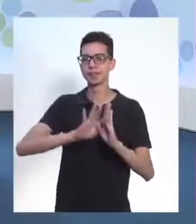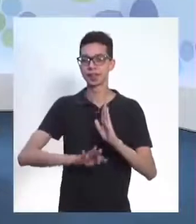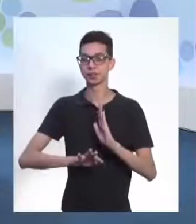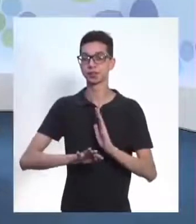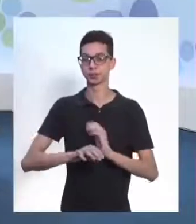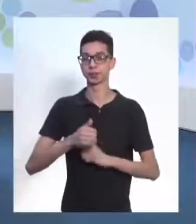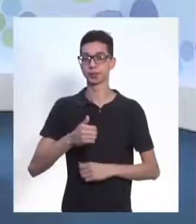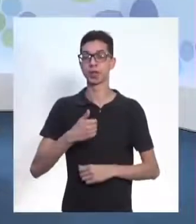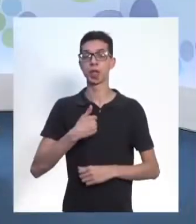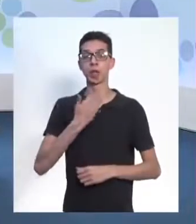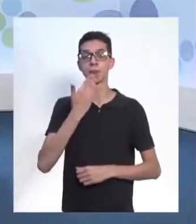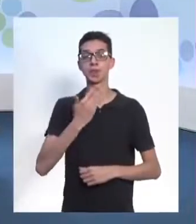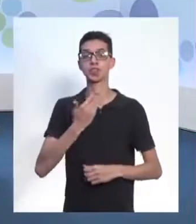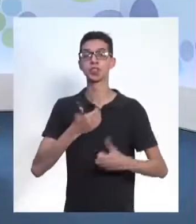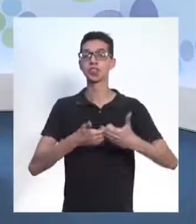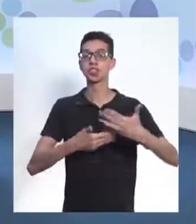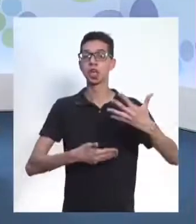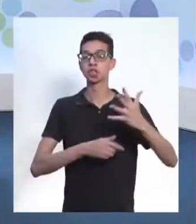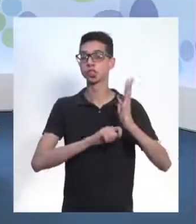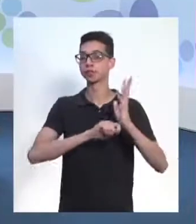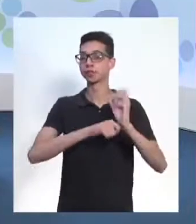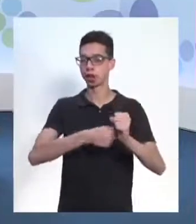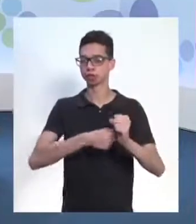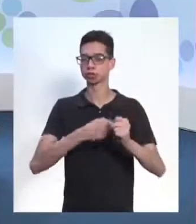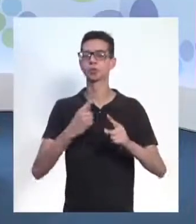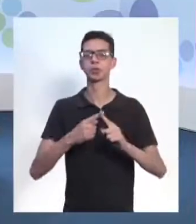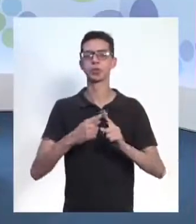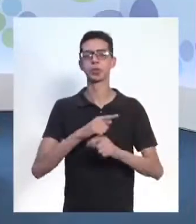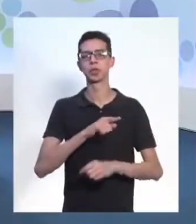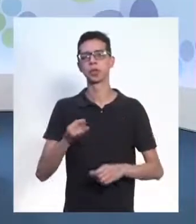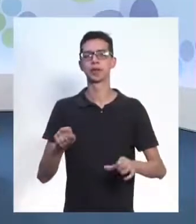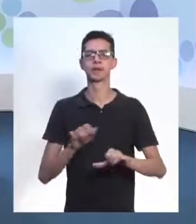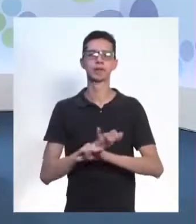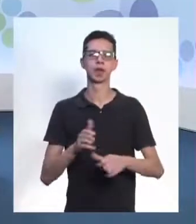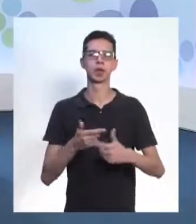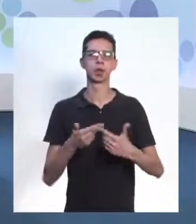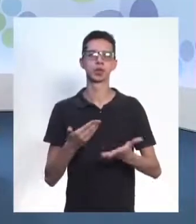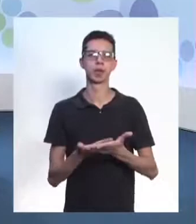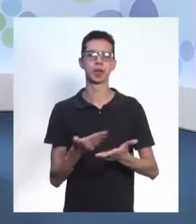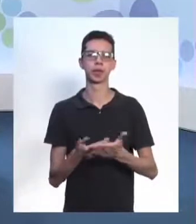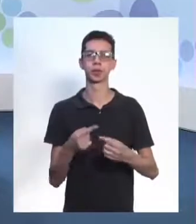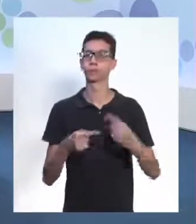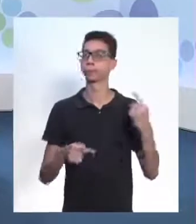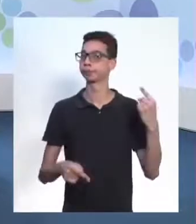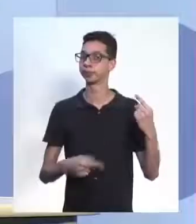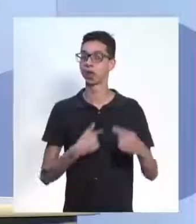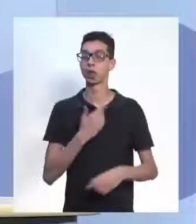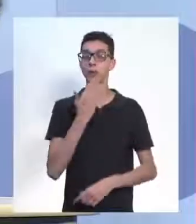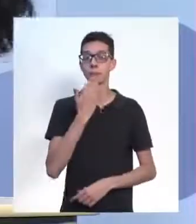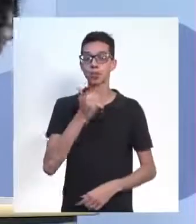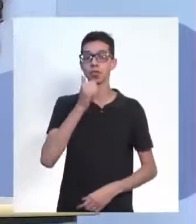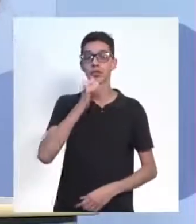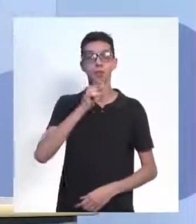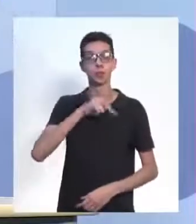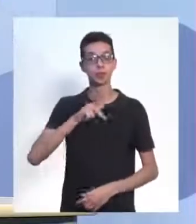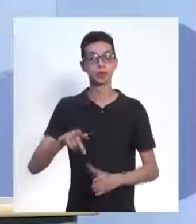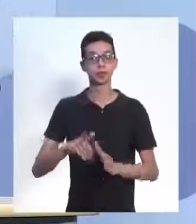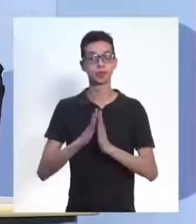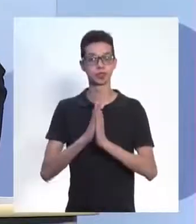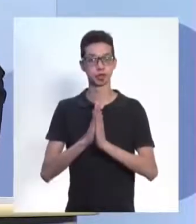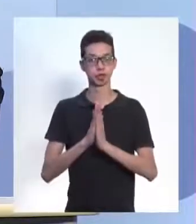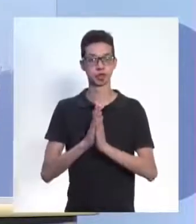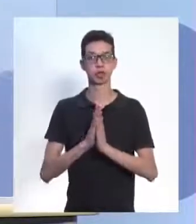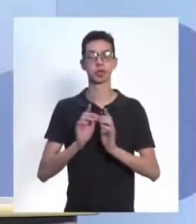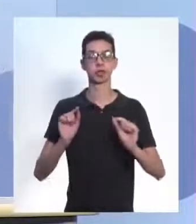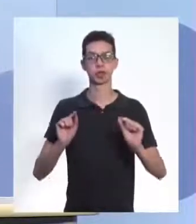chat. Bora fechar o chat, porque aí a galera aqui já está comentando coisas que não são da aula. E eu pedi para a professora colocar uma coisa